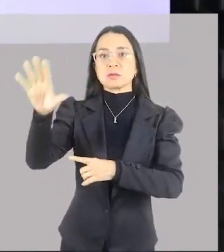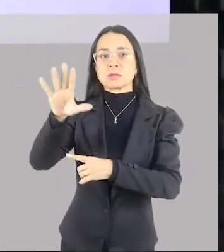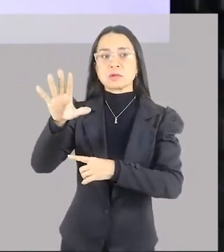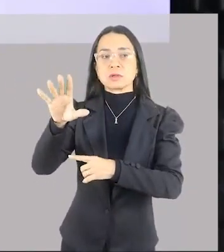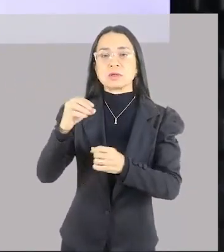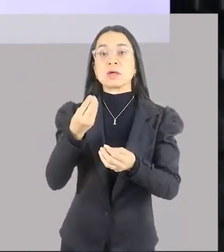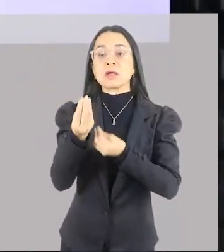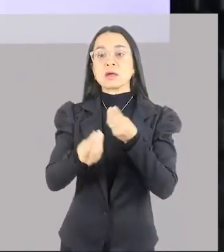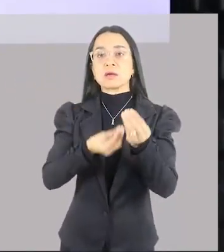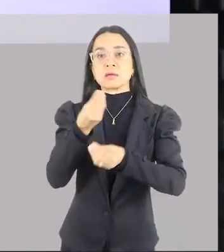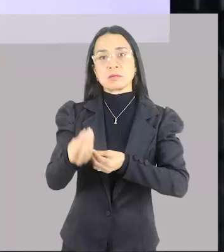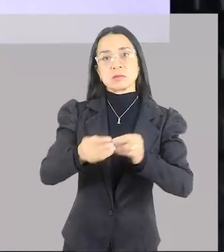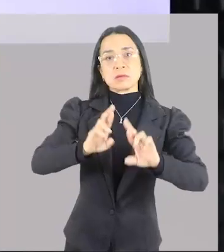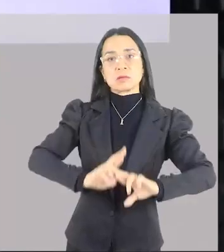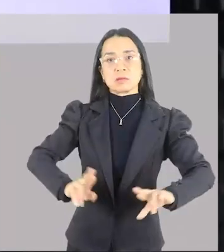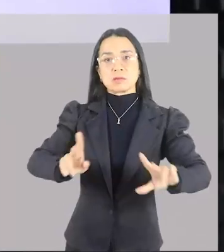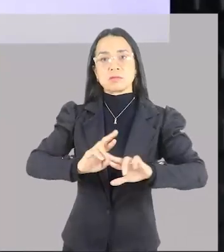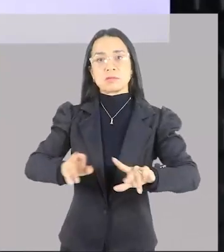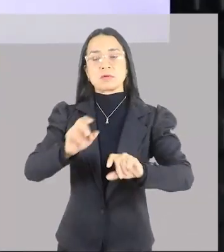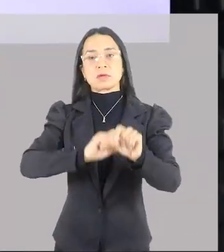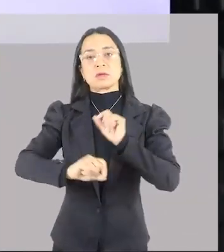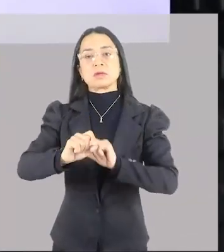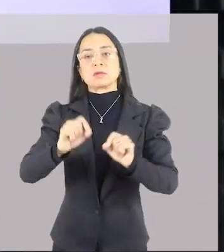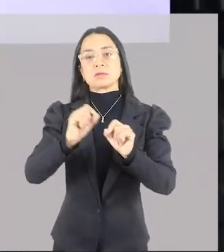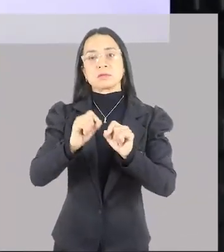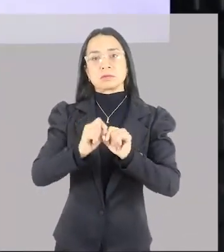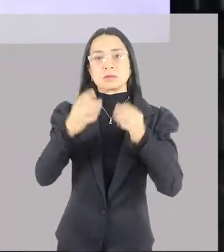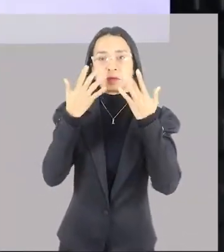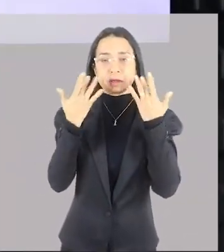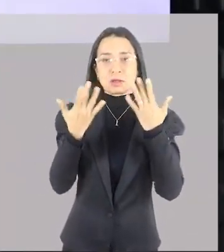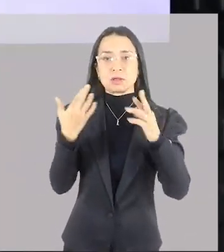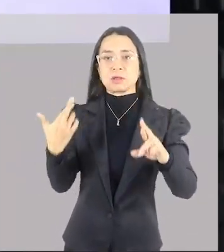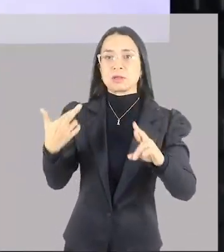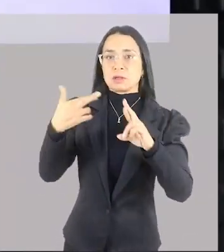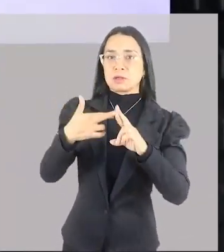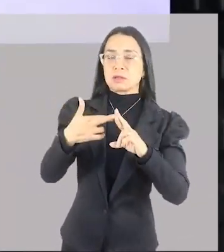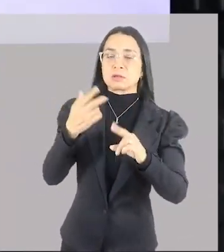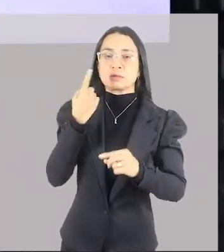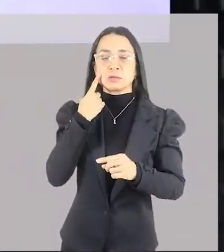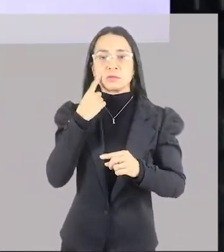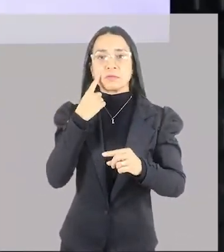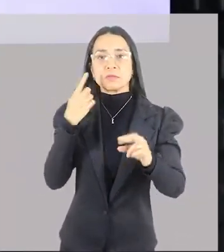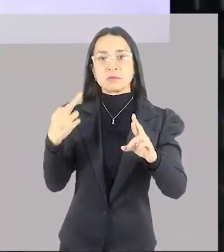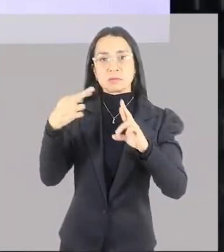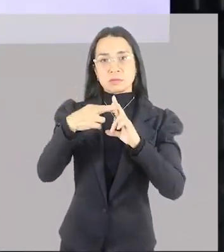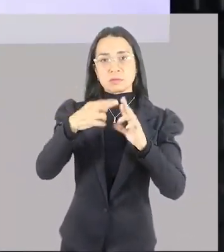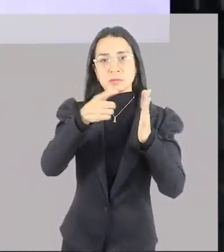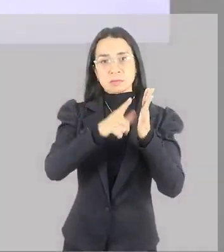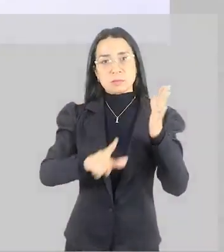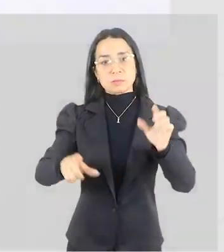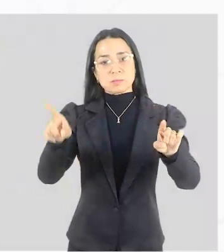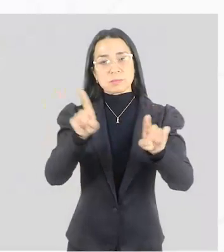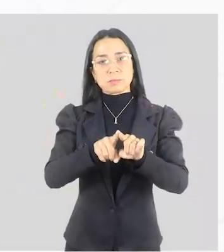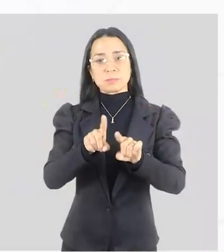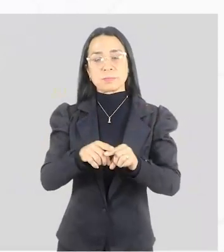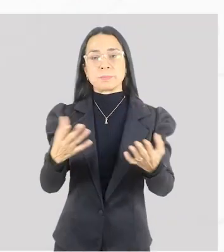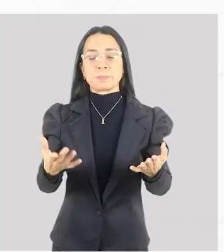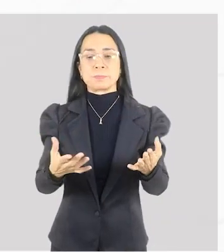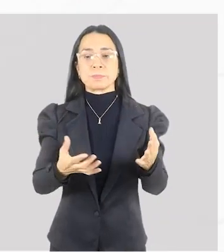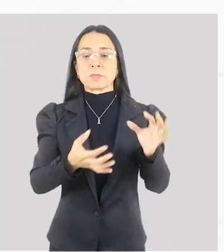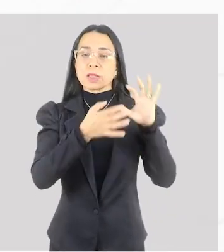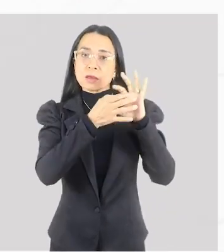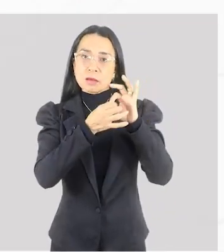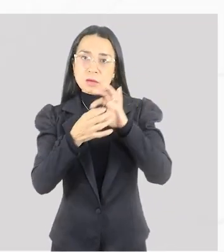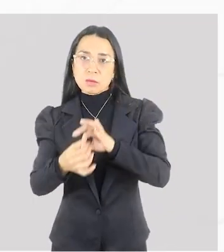arte, é uma forma diferente de ver a referência literária também, Aí o contexto das